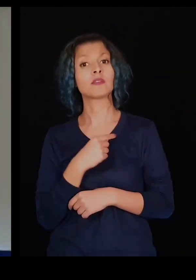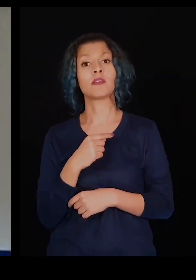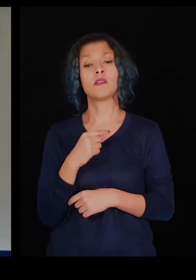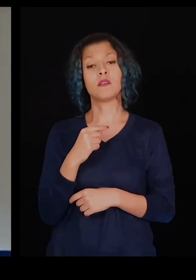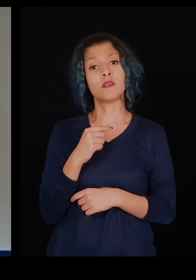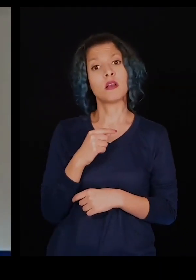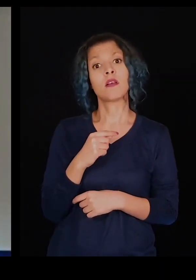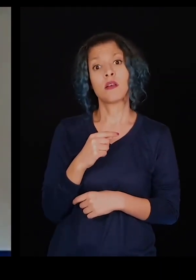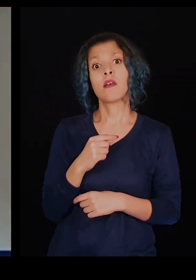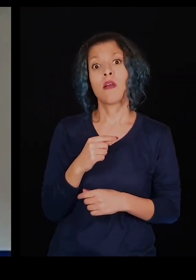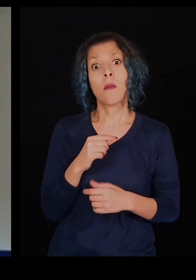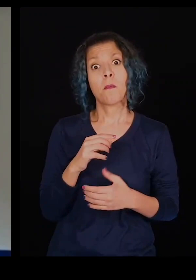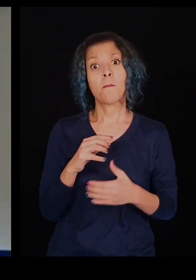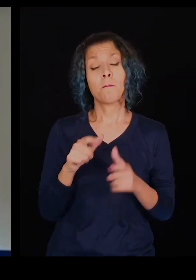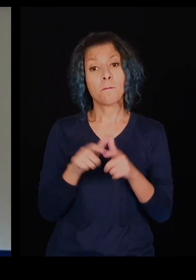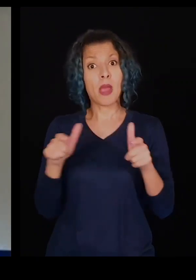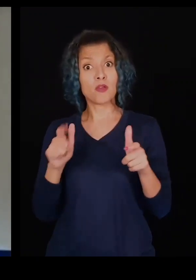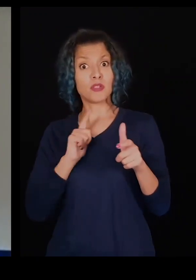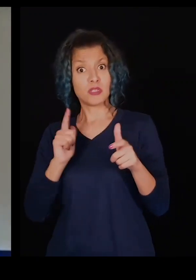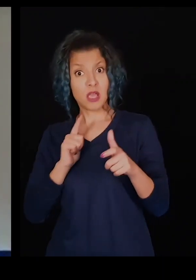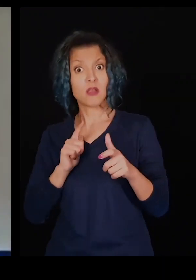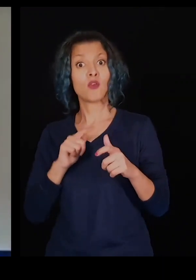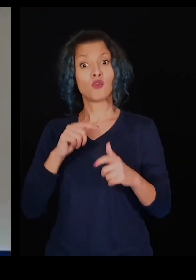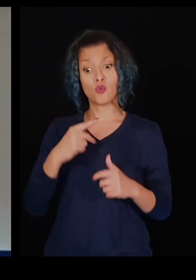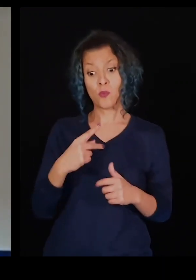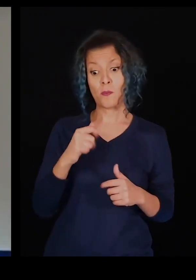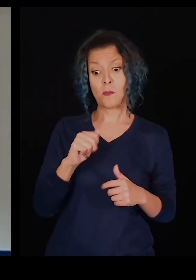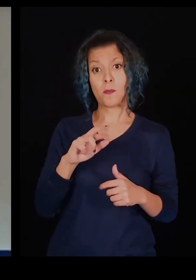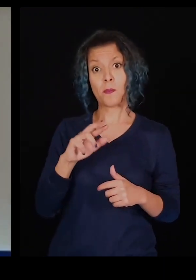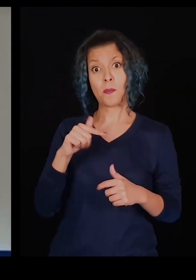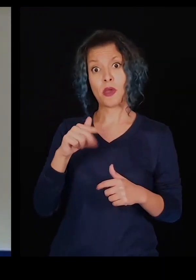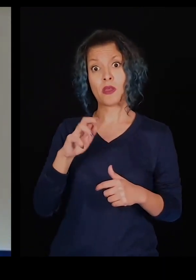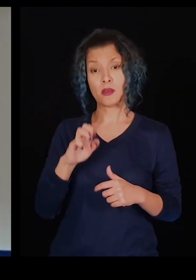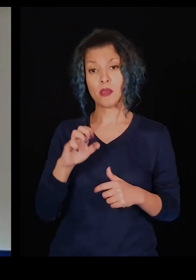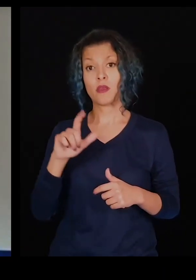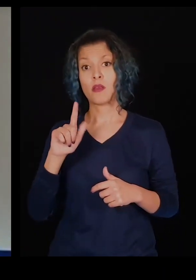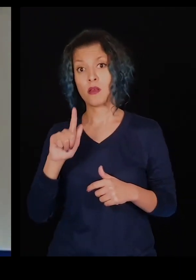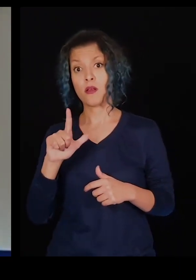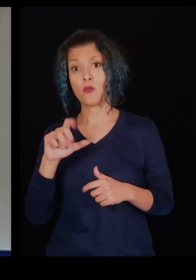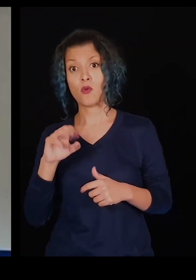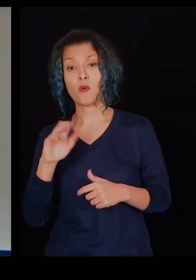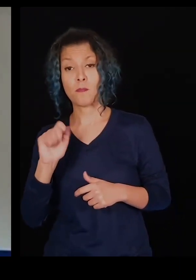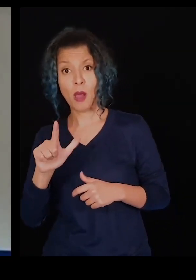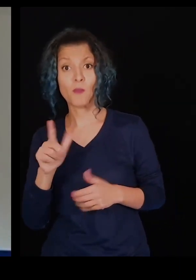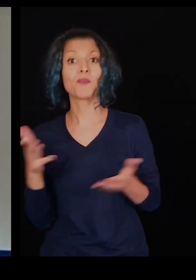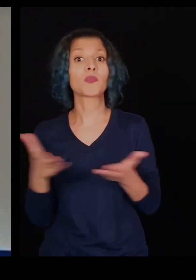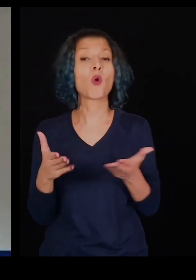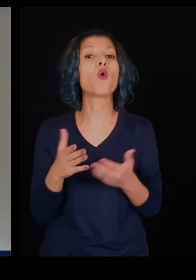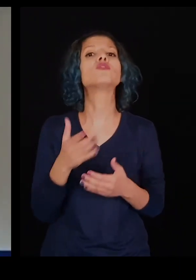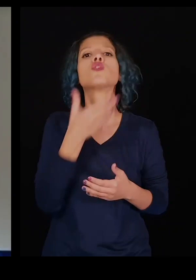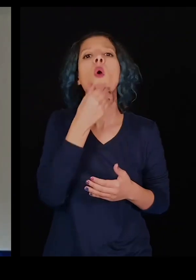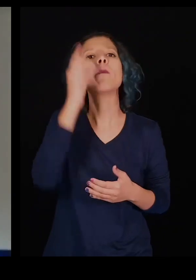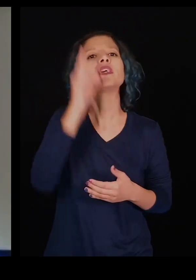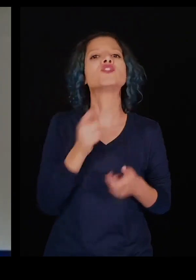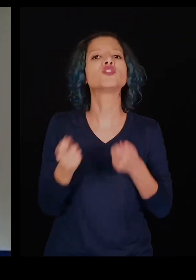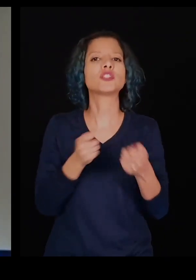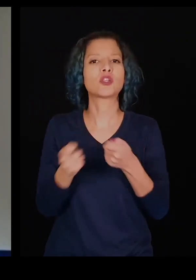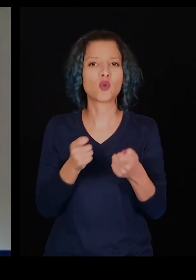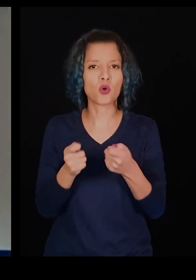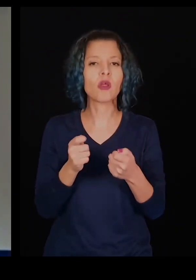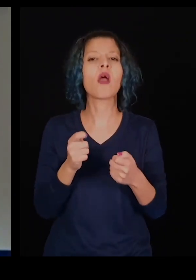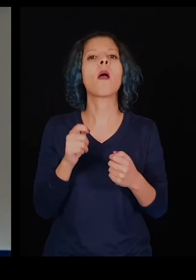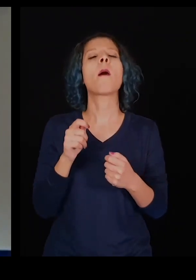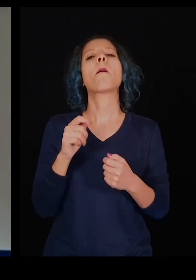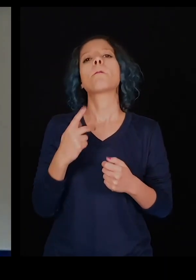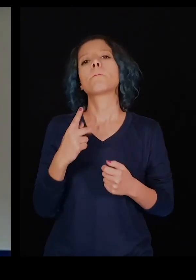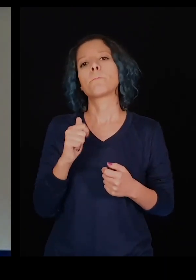do Pacto Global, participamos ativamente do Pacto Global. Hoje, o diretor-geral do Pacto Global do Brasil é o nosso diretor